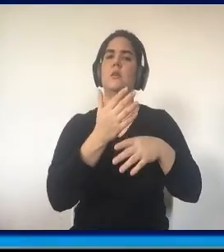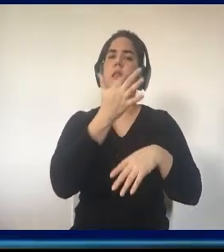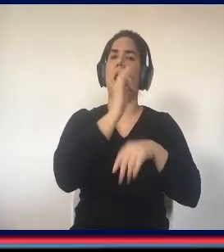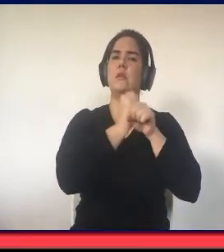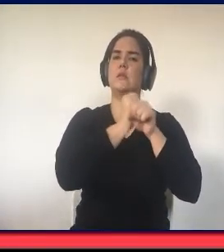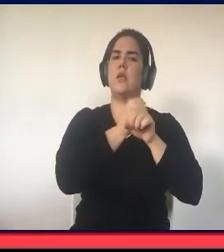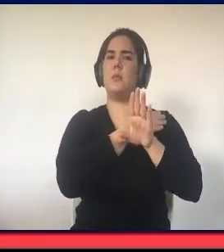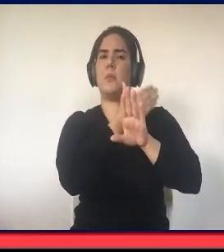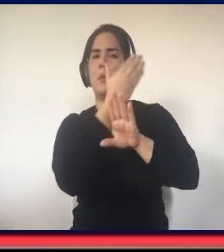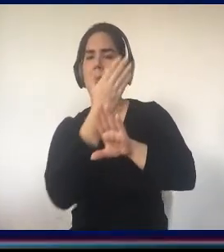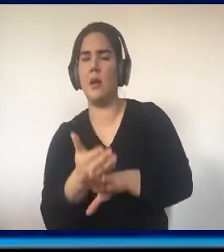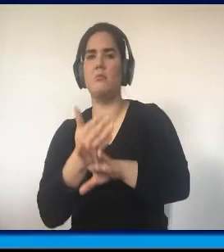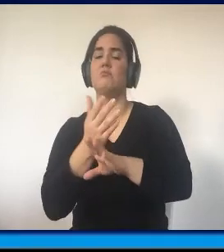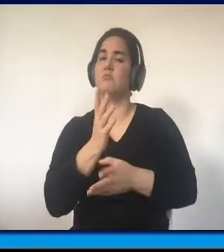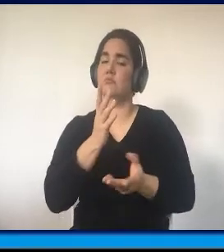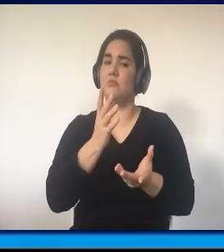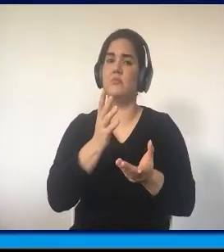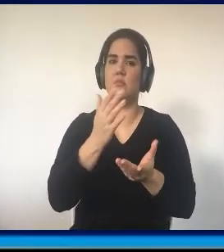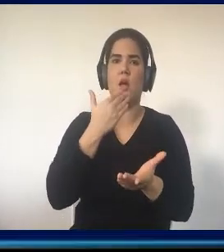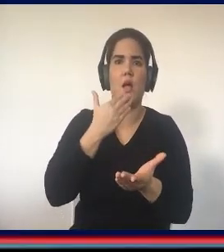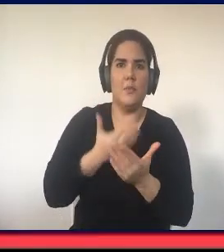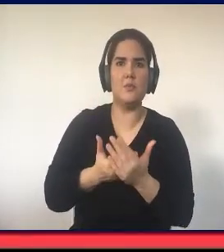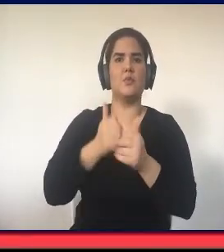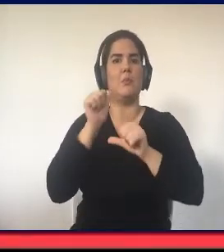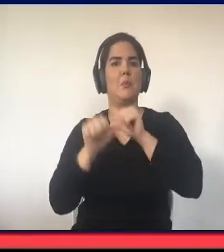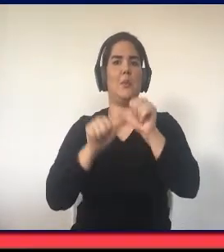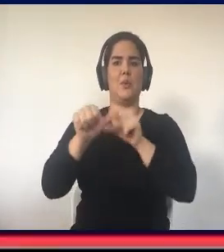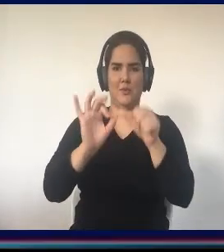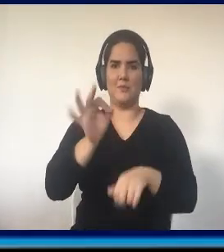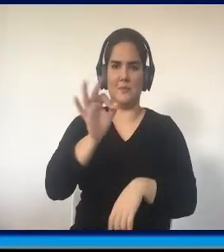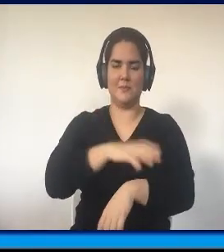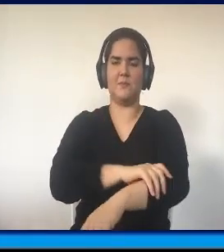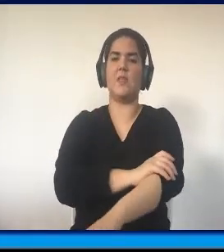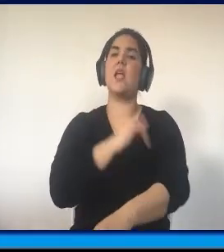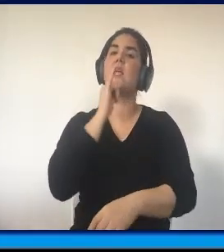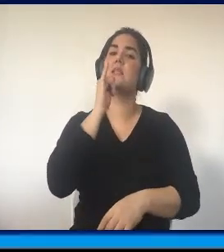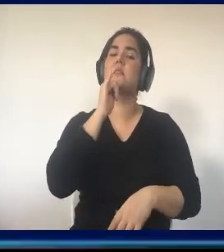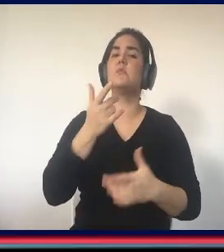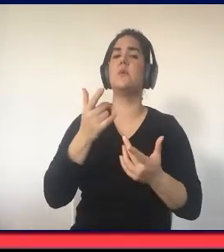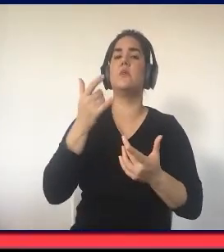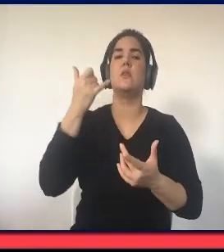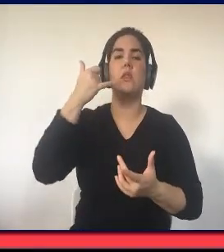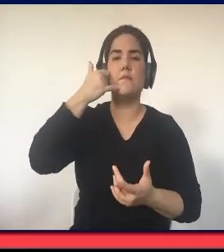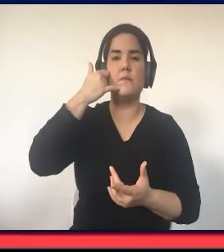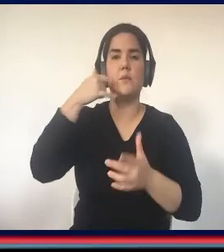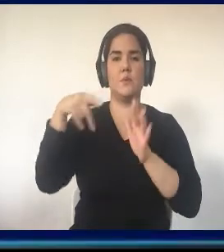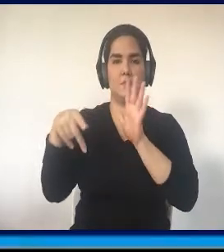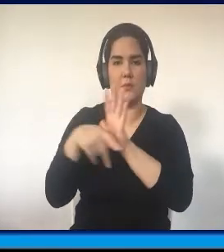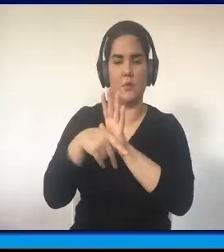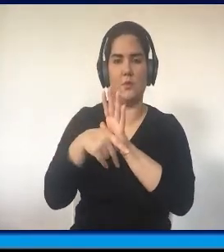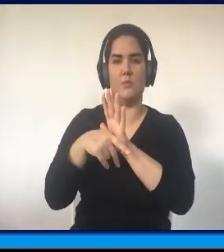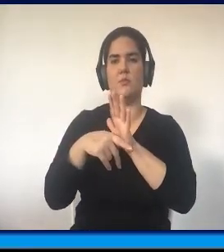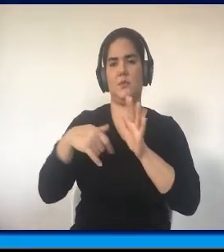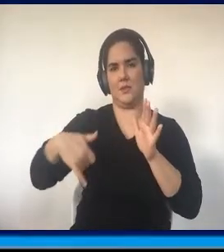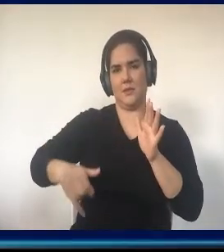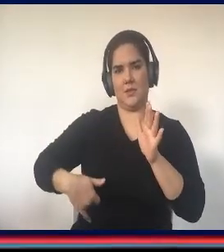que mudou. É absurdo. Por exemplo, os planos de telefonia eletrônica, telefonia celular, cara,